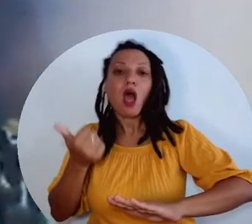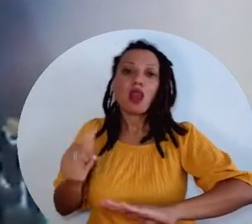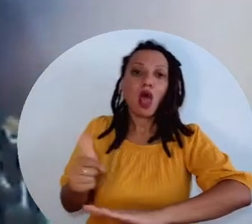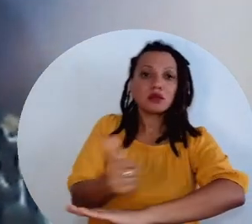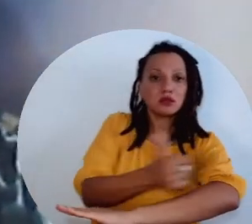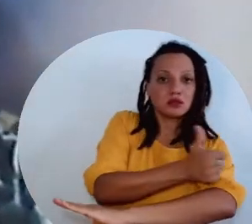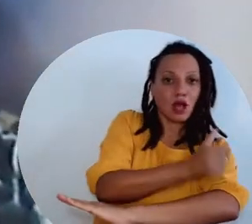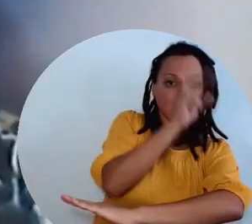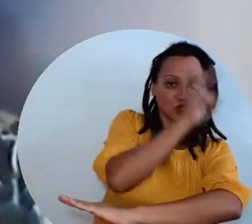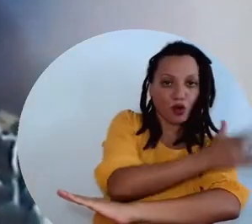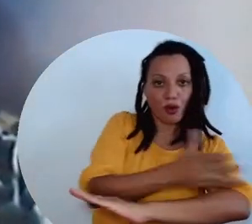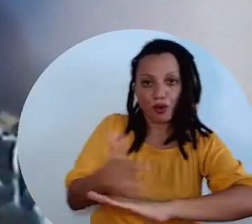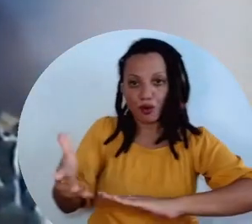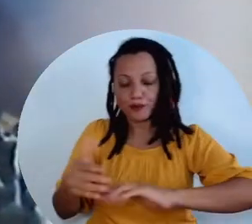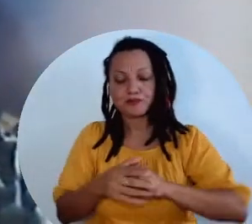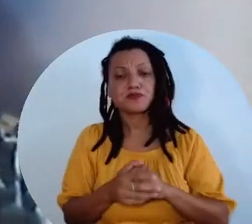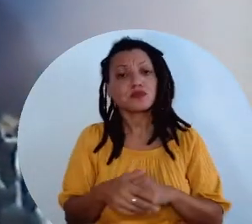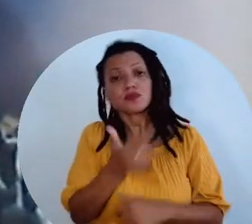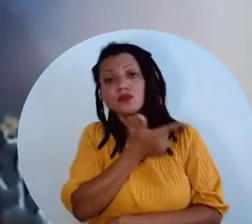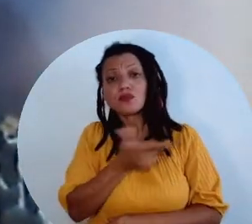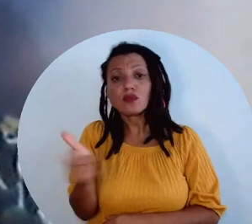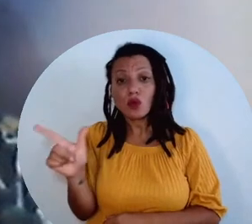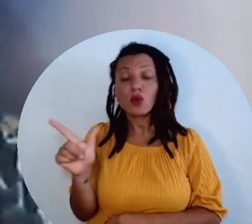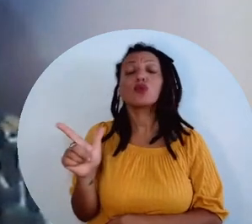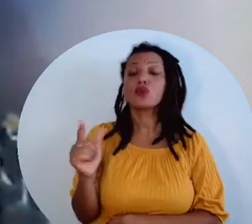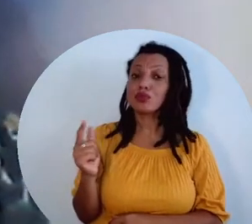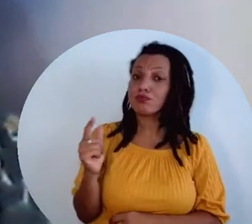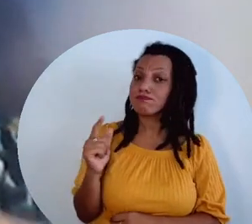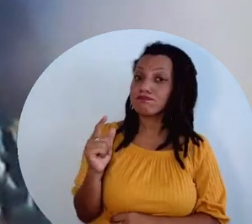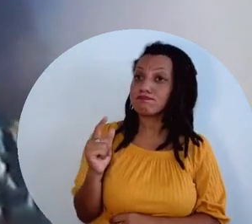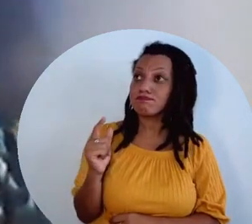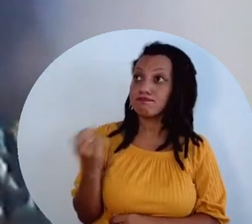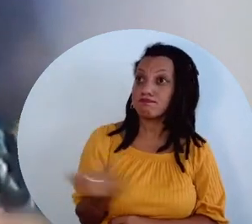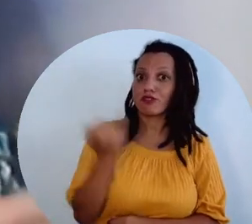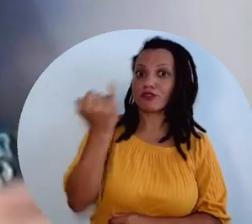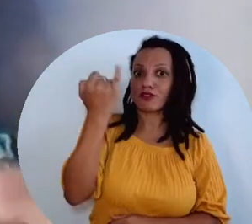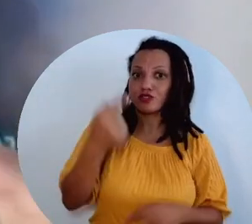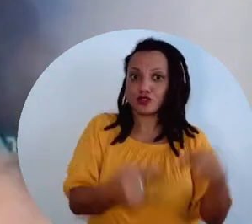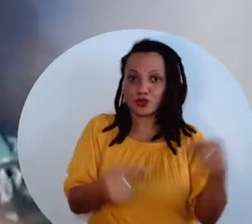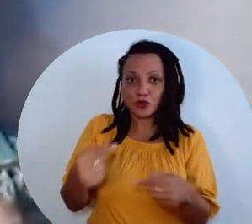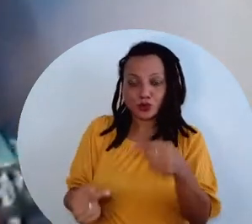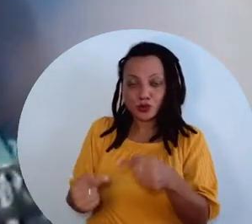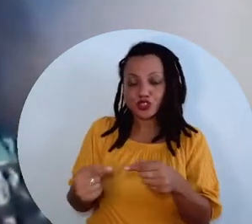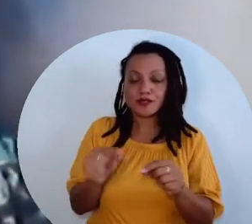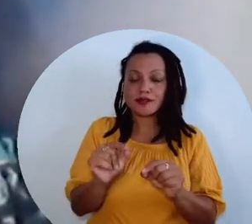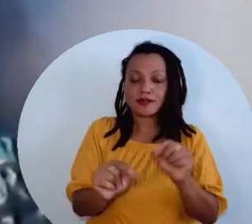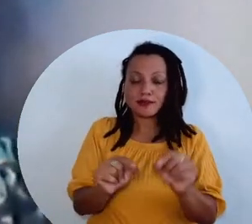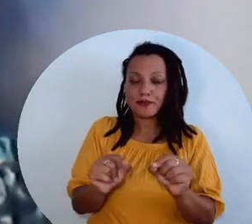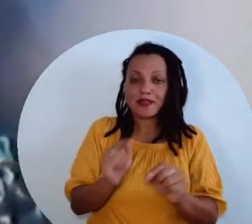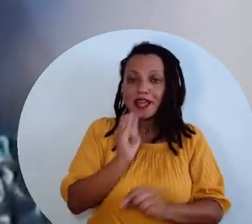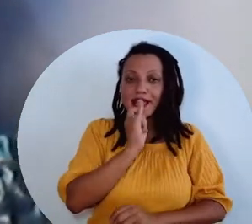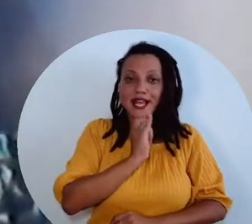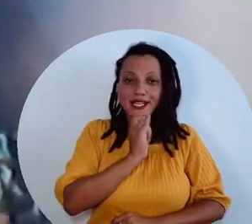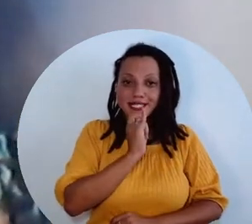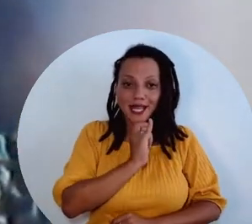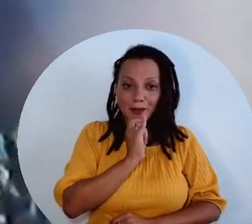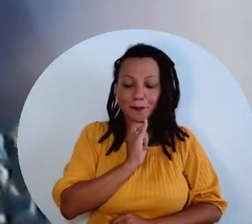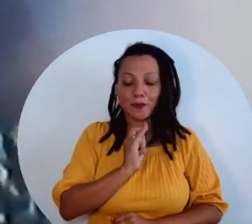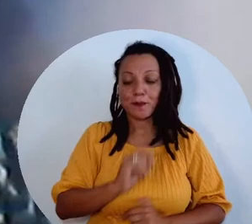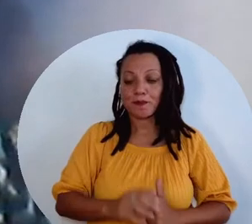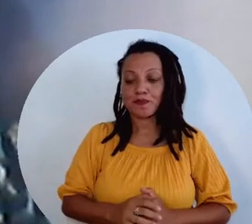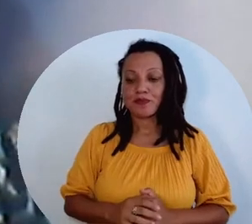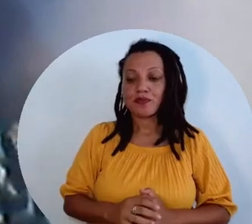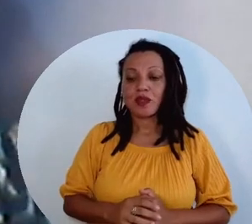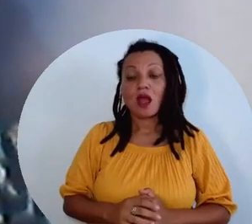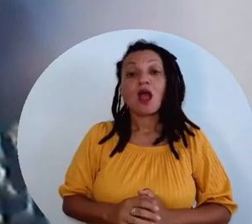outro ponto também que é relevante discutir aqui é que quando a gente vai atualizar